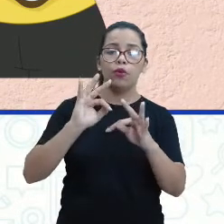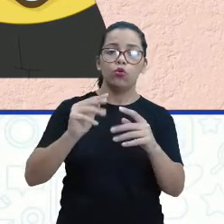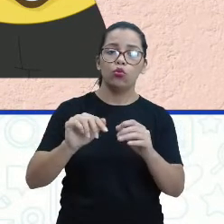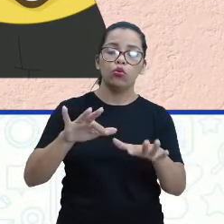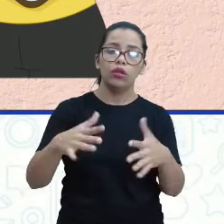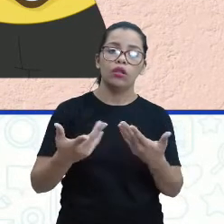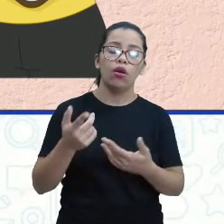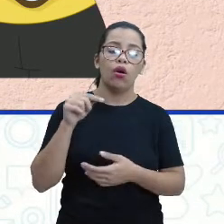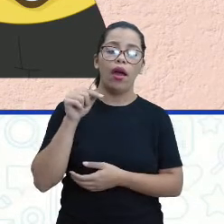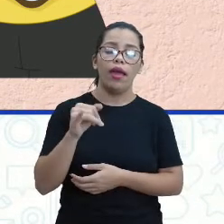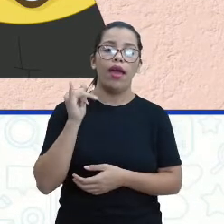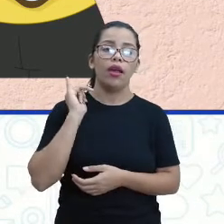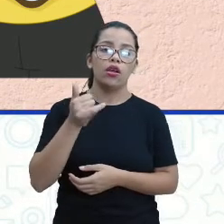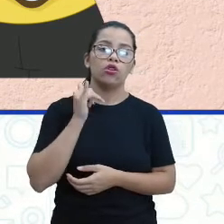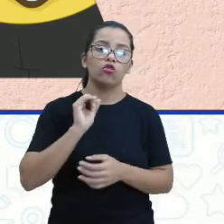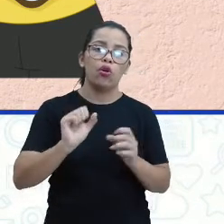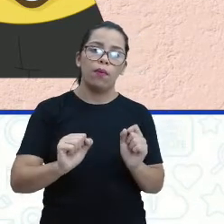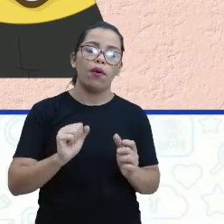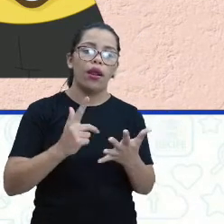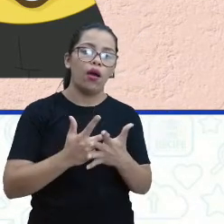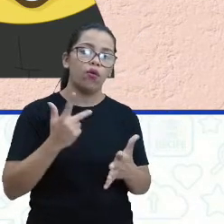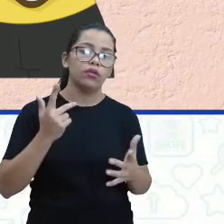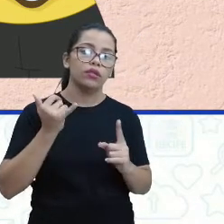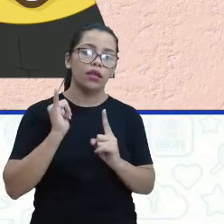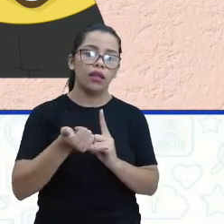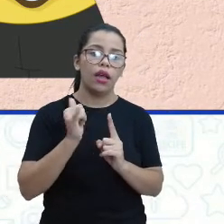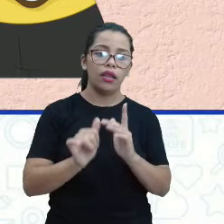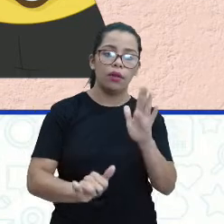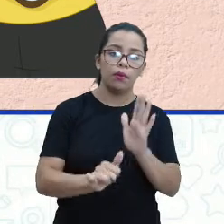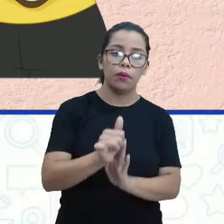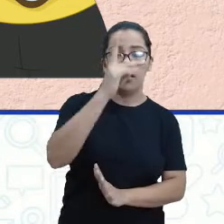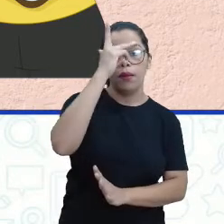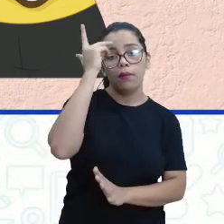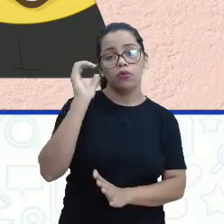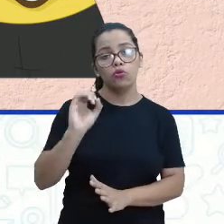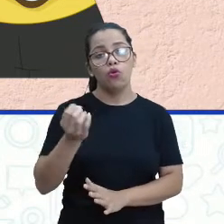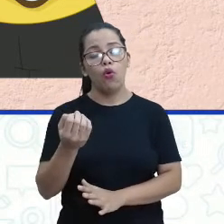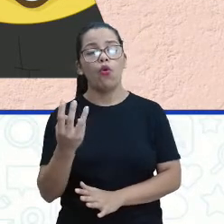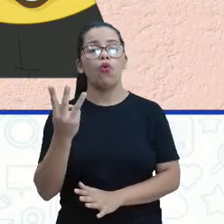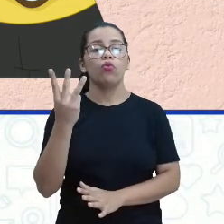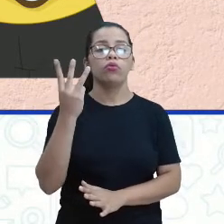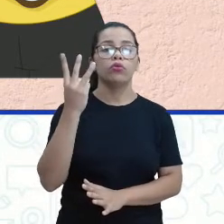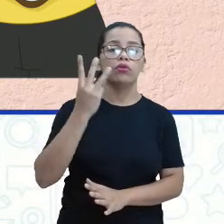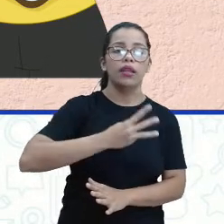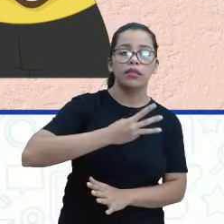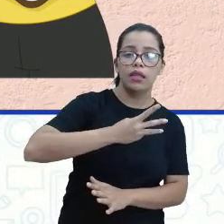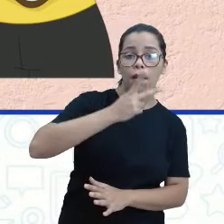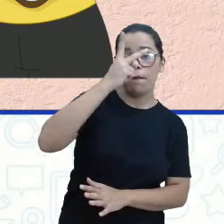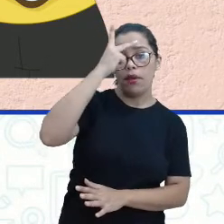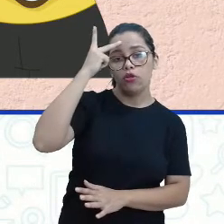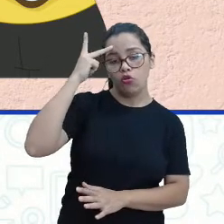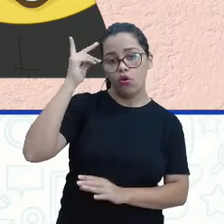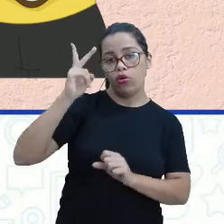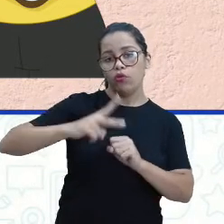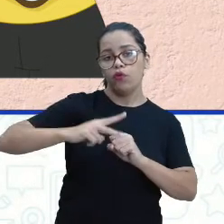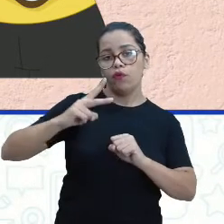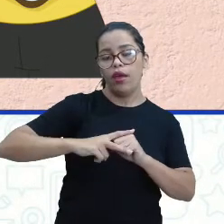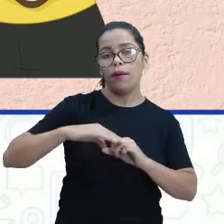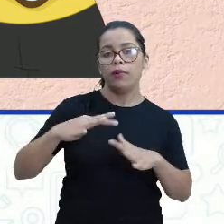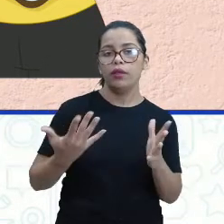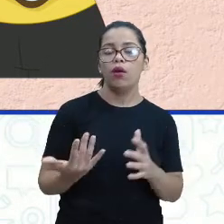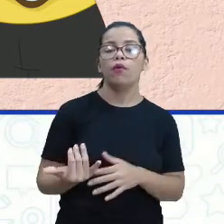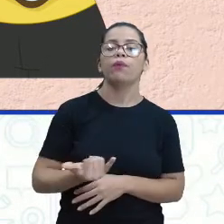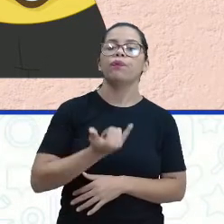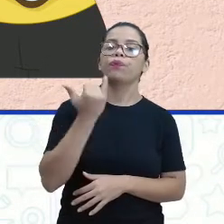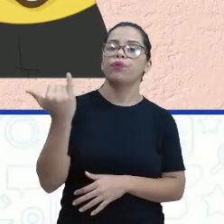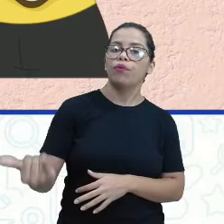história pode surgir narrada em primeira pessoa ou terceira pessoa. O importante frisar que a